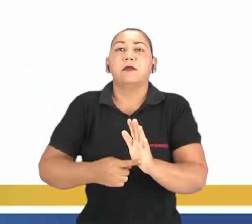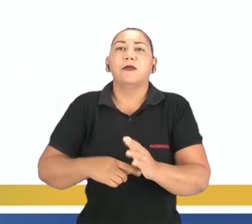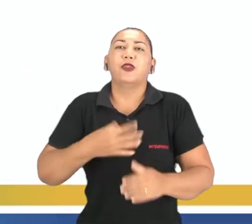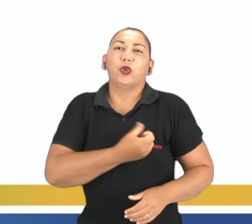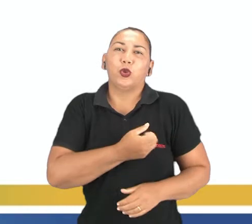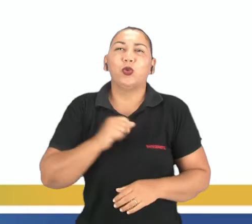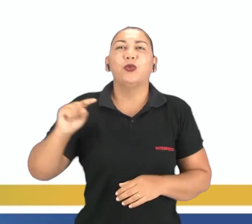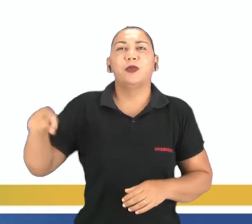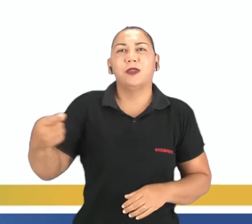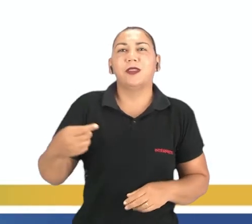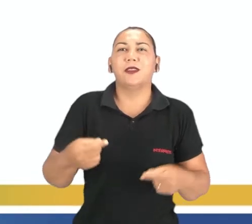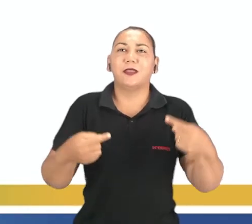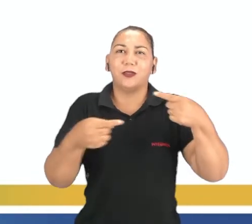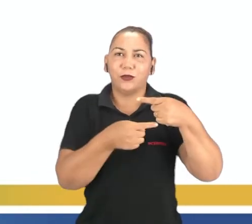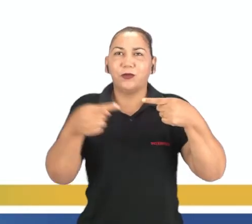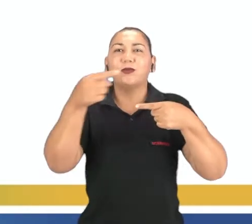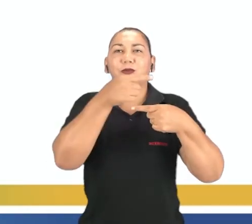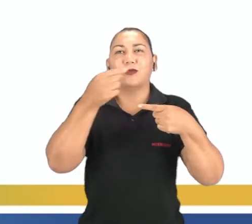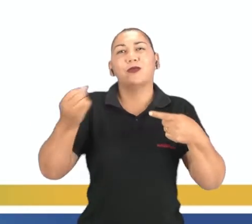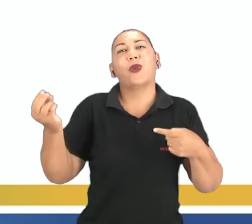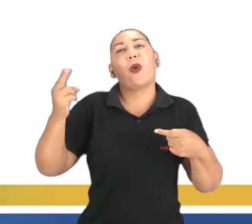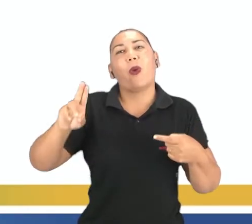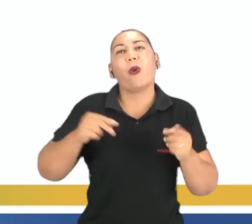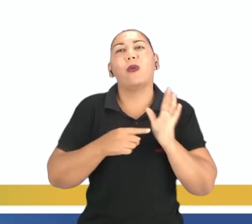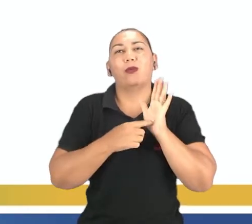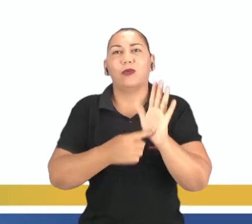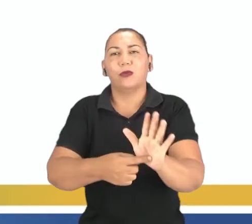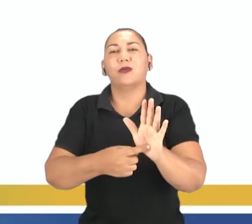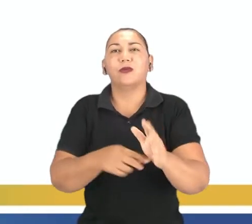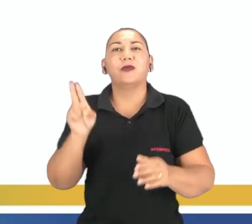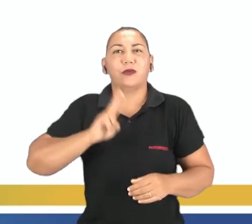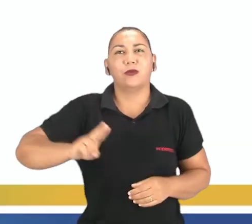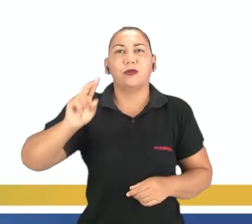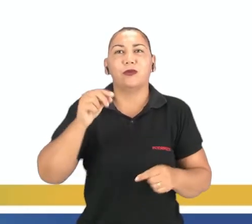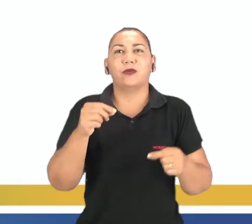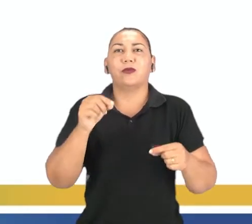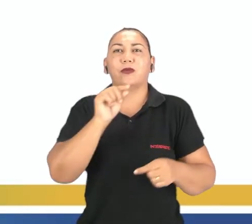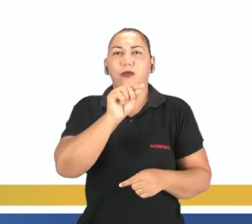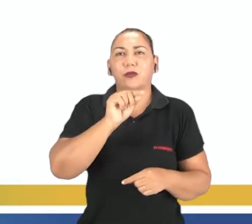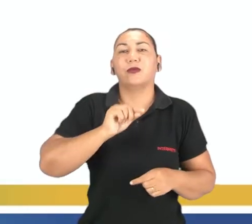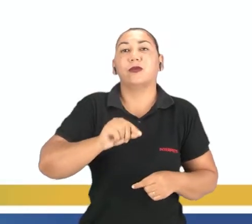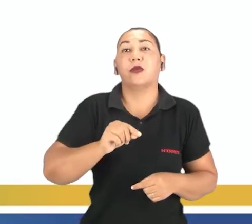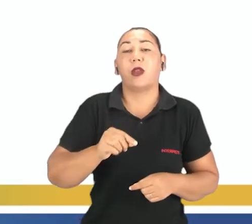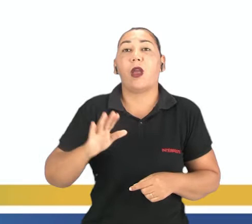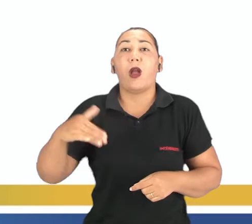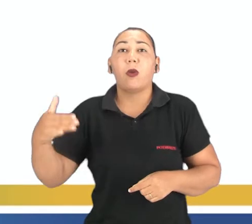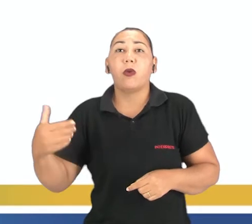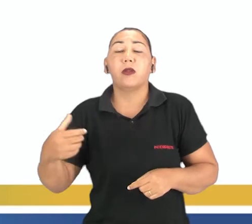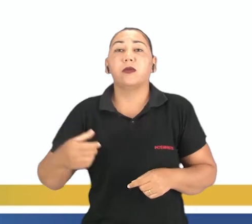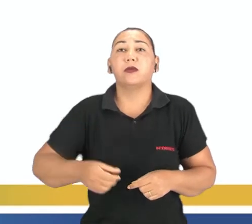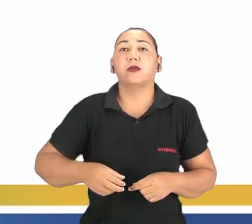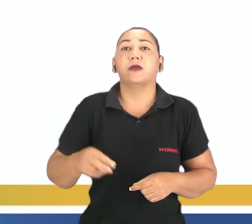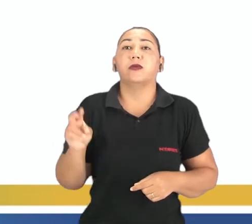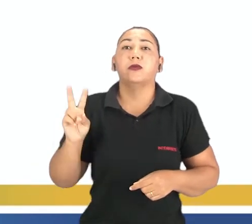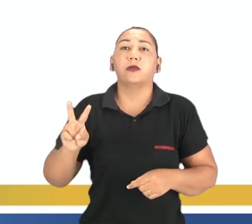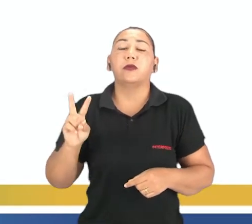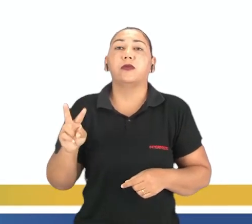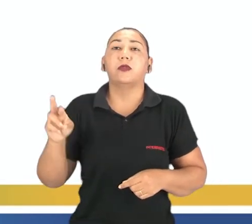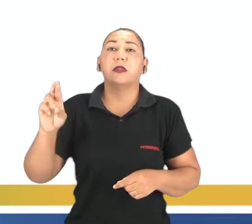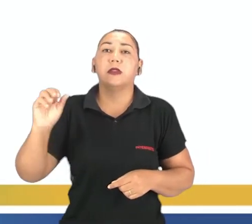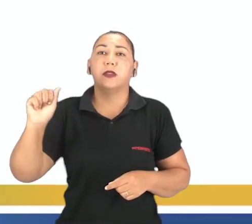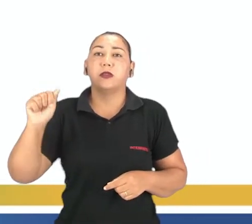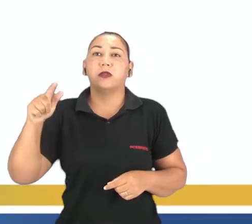uma fração, ou pela representação mesmo usual da divisão. Quando duas razões, elas têm como resultado um mesmo